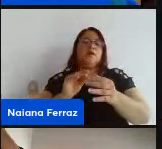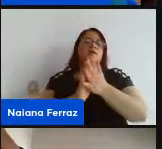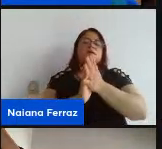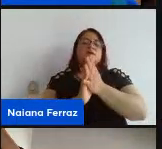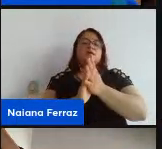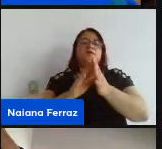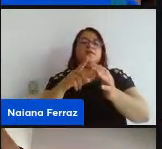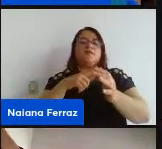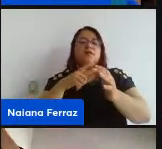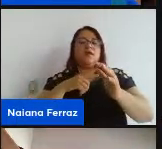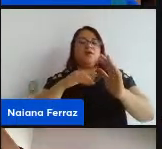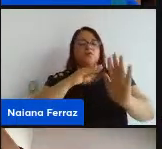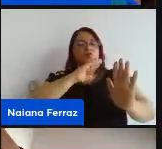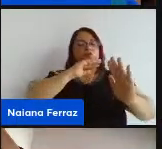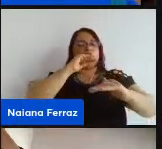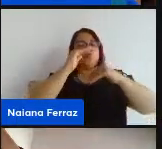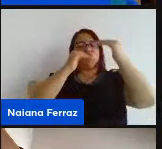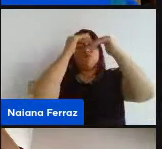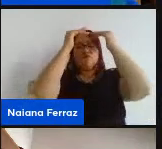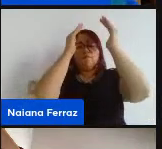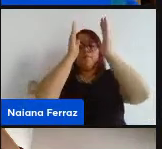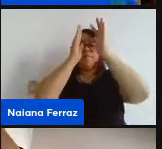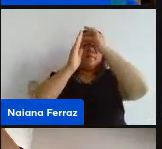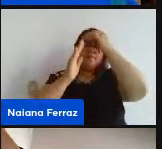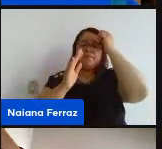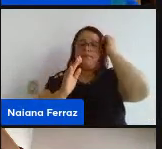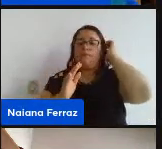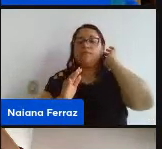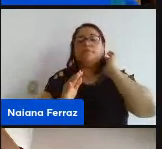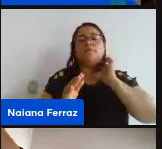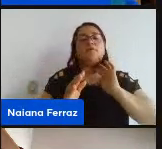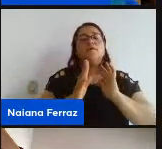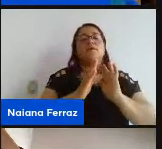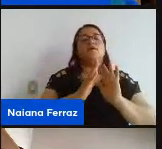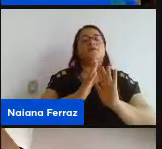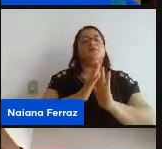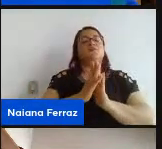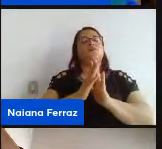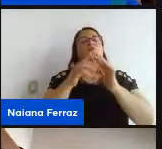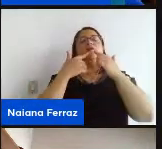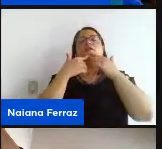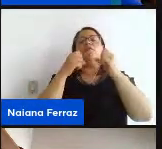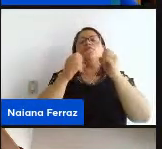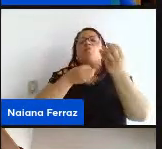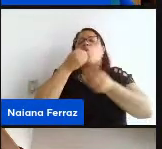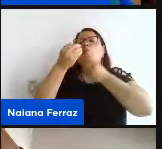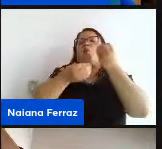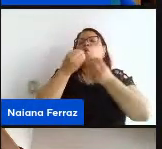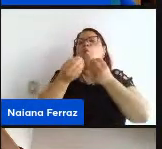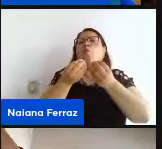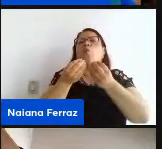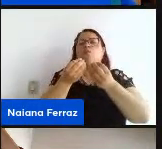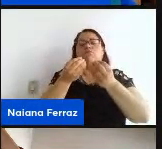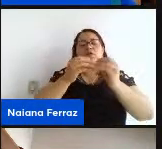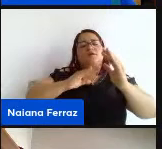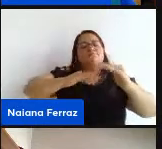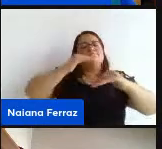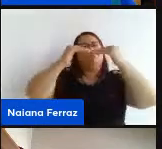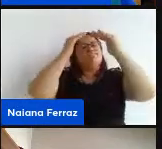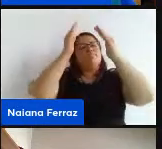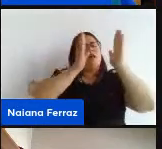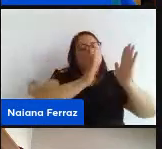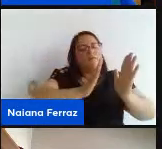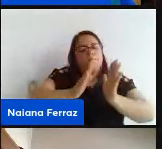a linguagem, né, que é justamente como esses processos podem ser, de algum modo, informados por